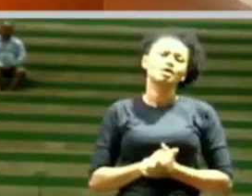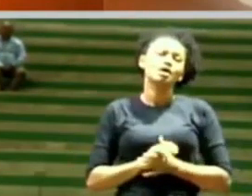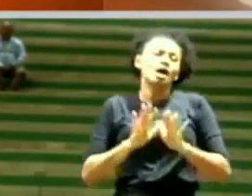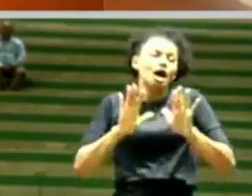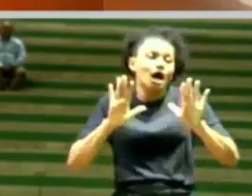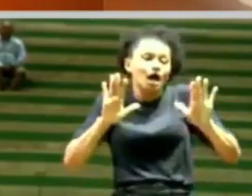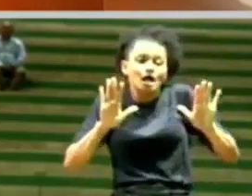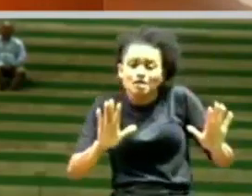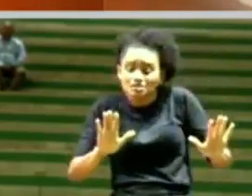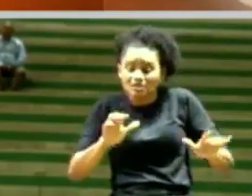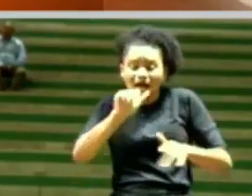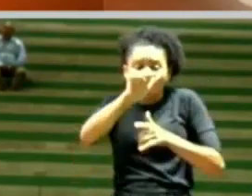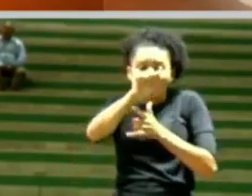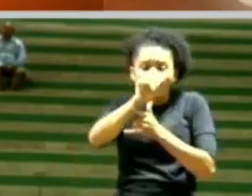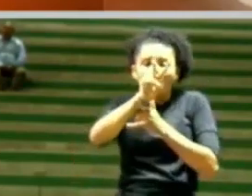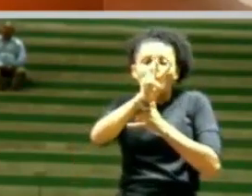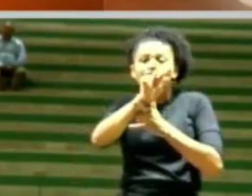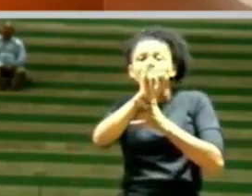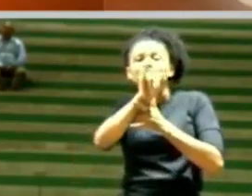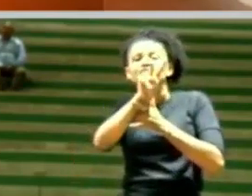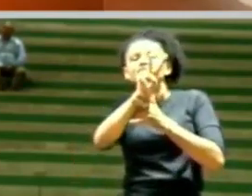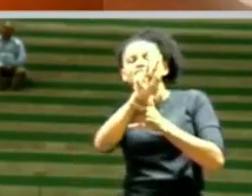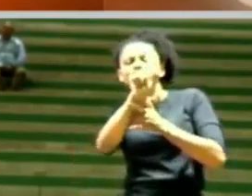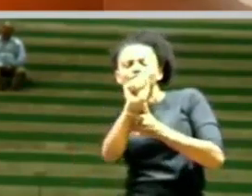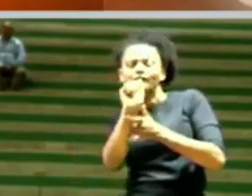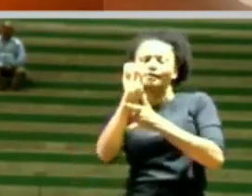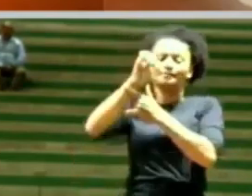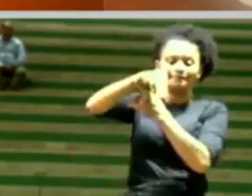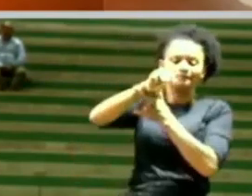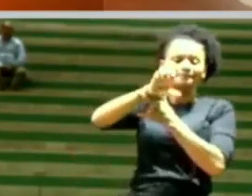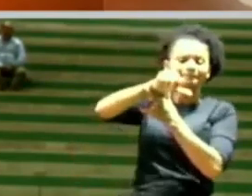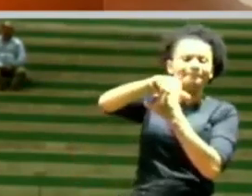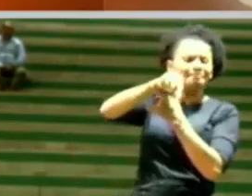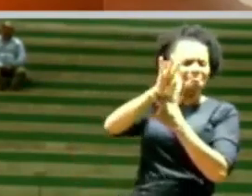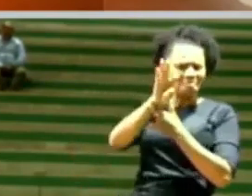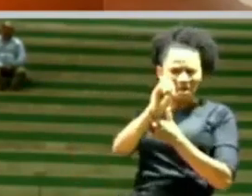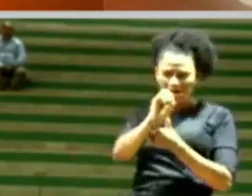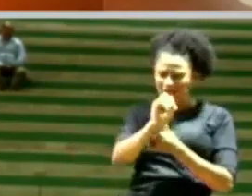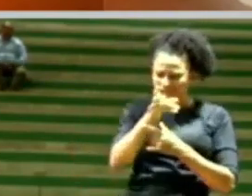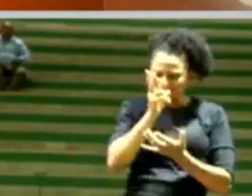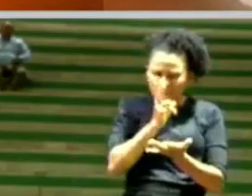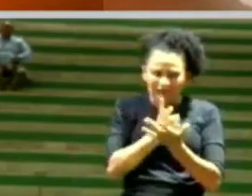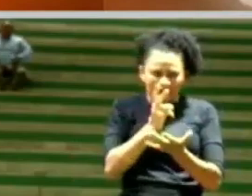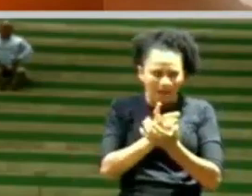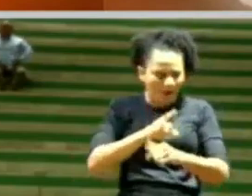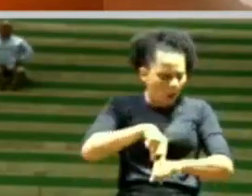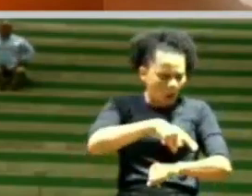Se avivamento não acontece toda hora,